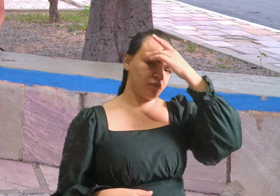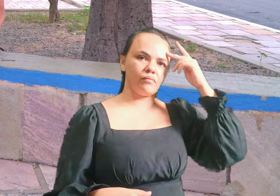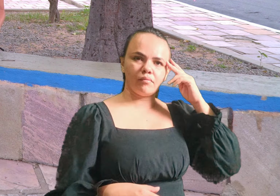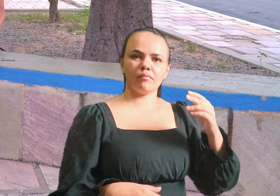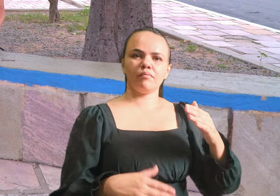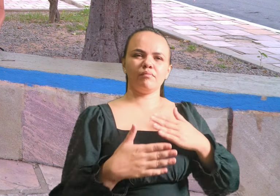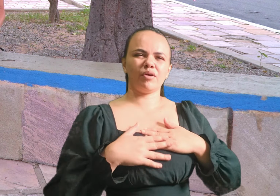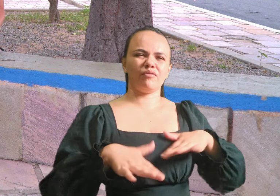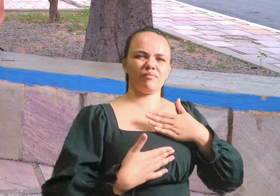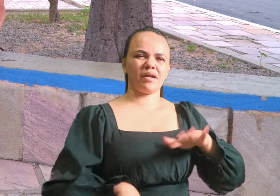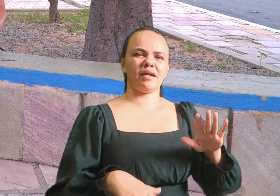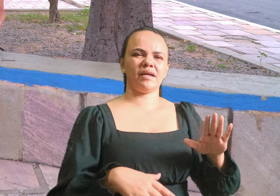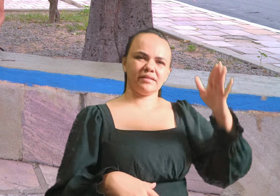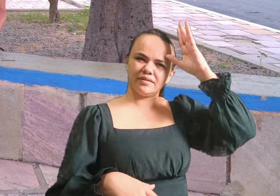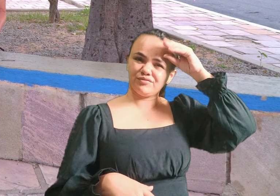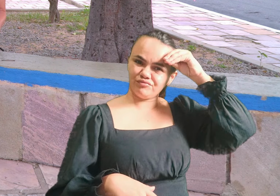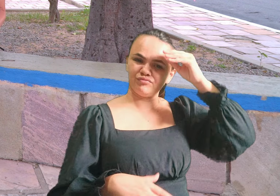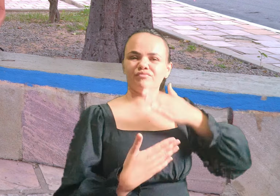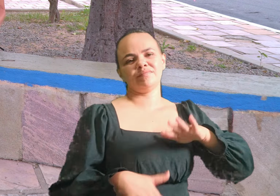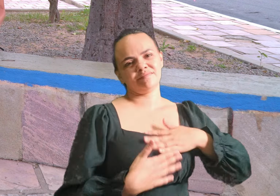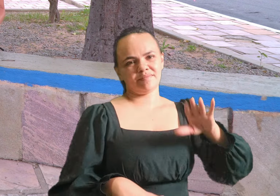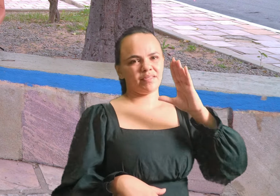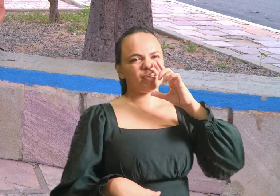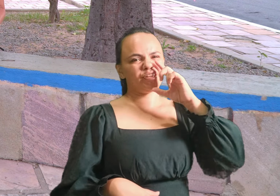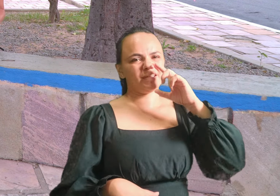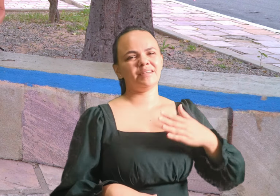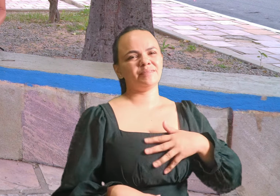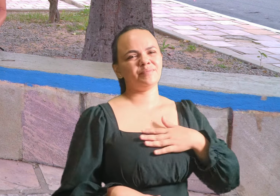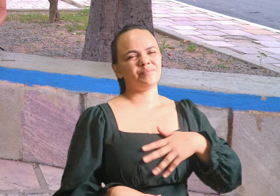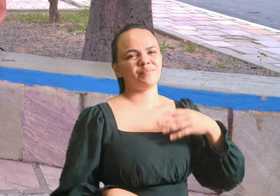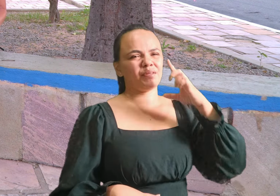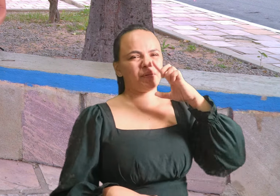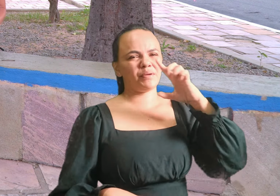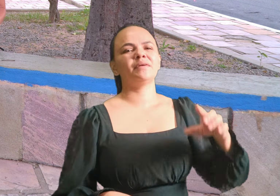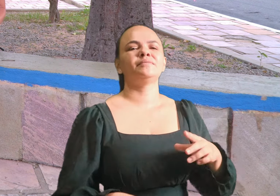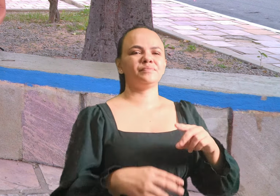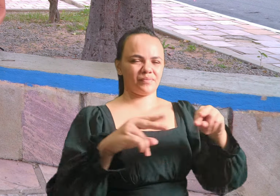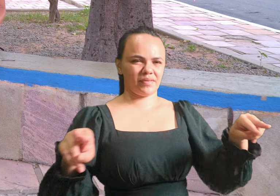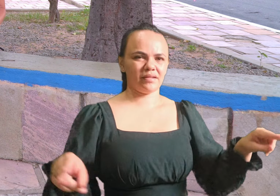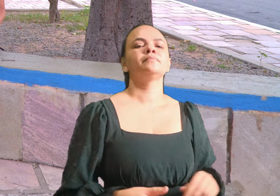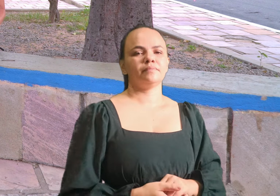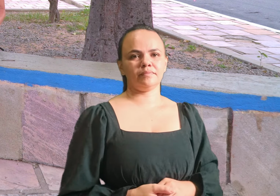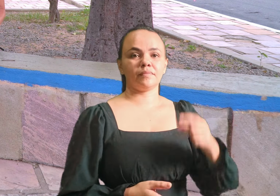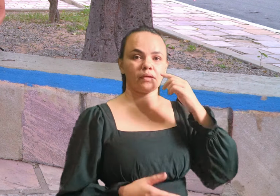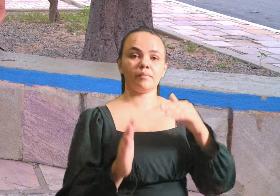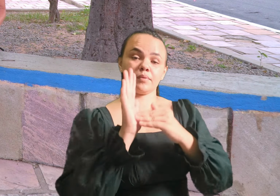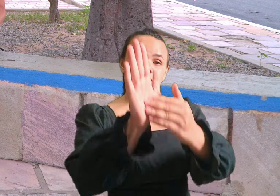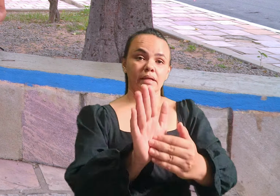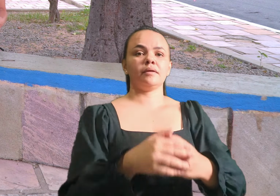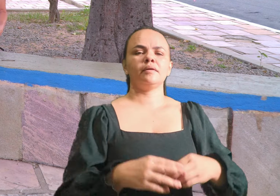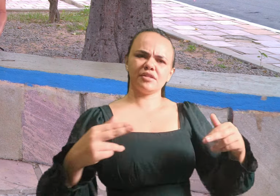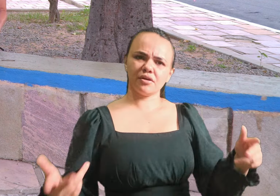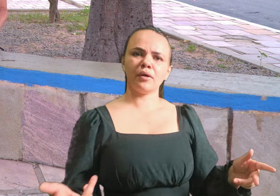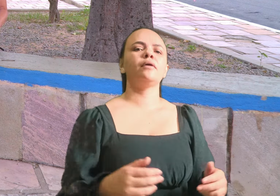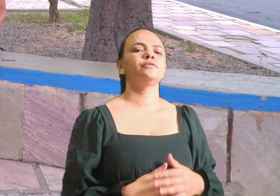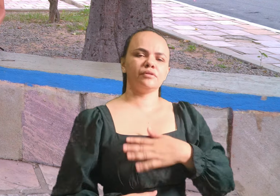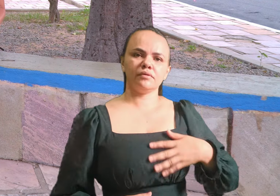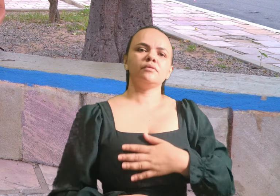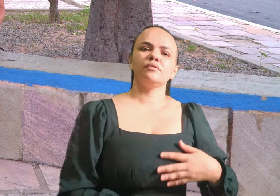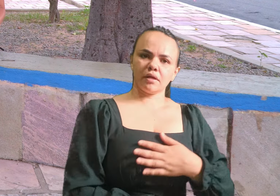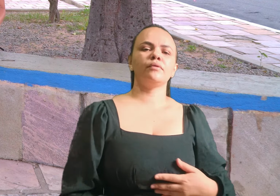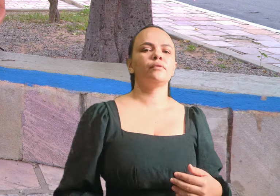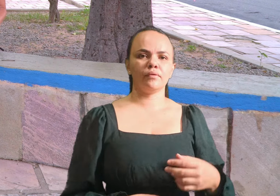a Deus né um povo que admira né que Aprecia essas apresentações que gosta